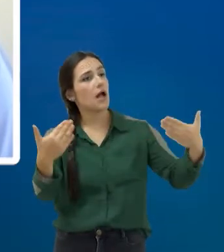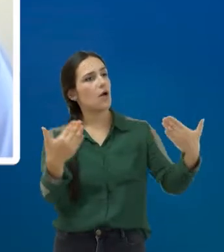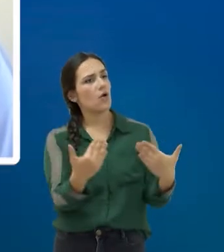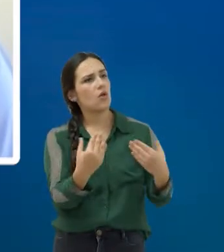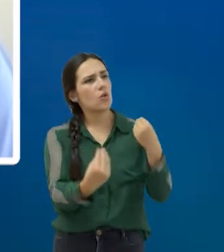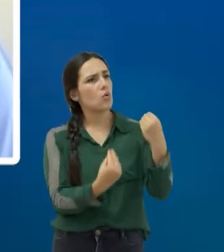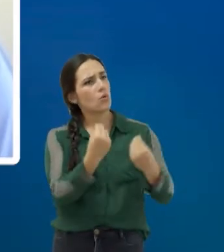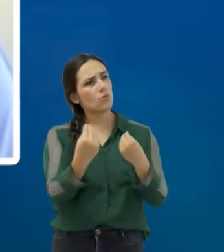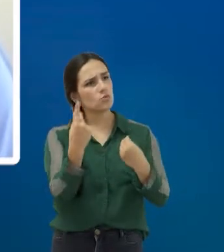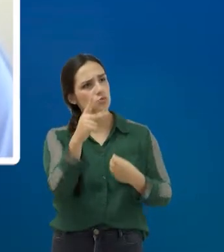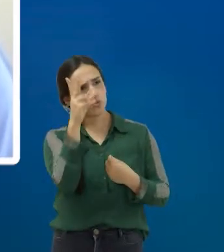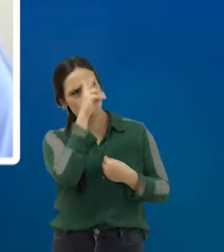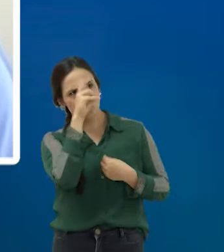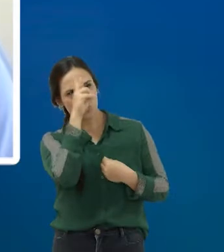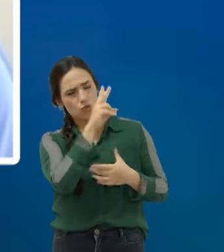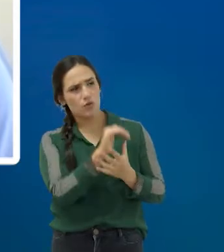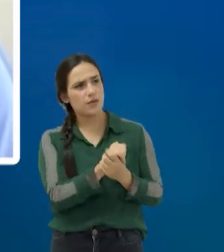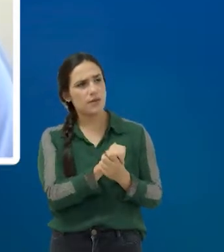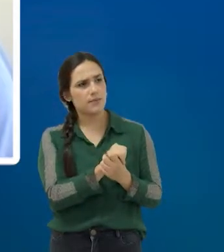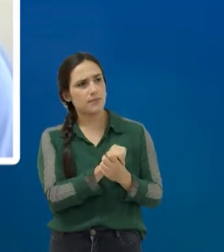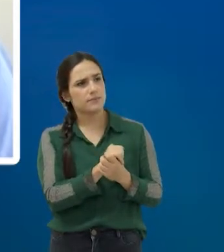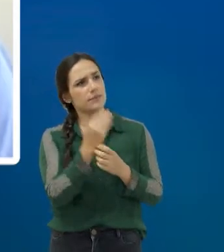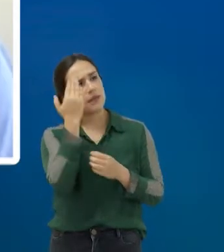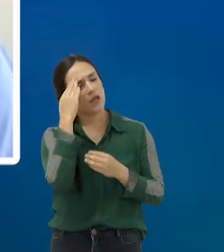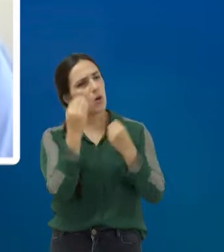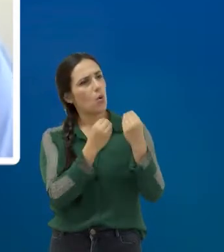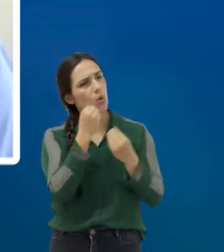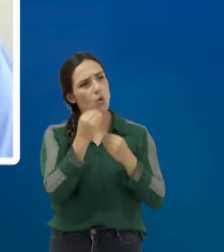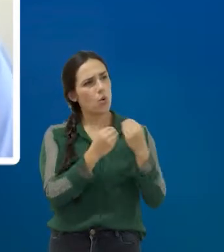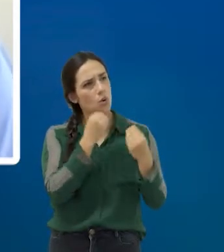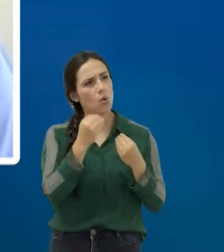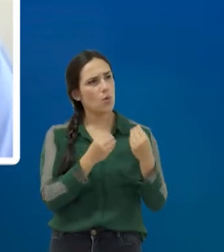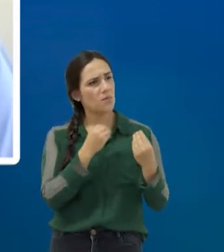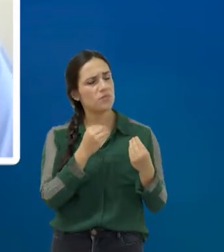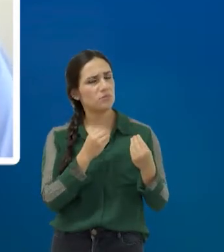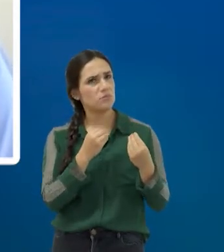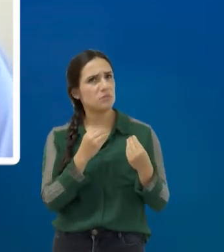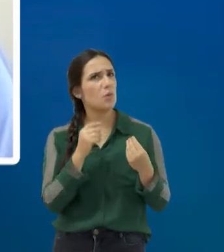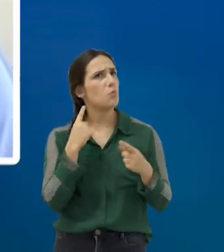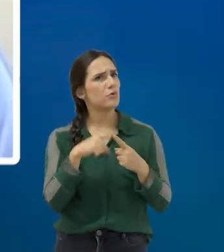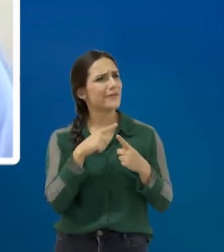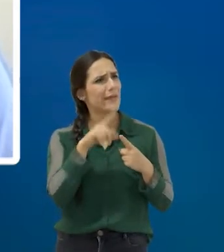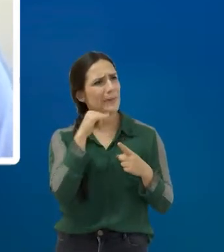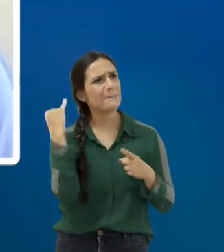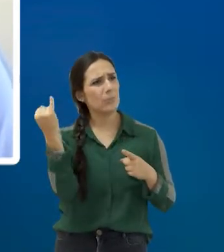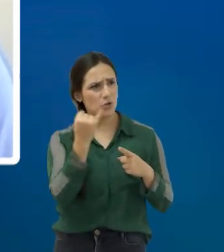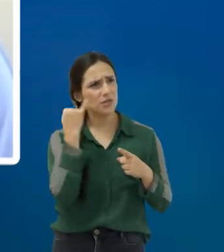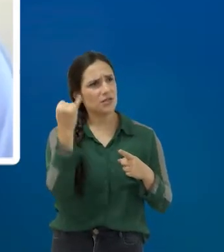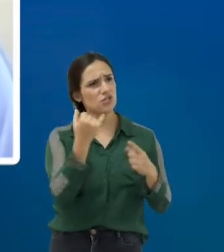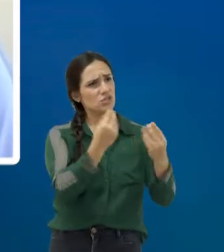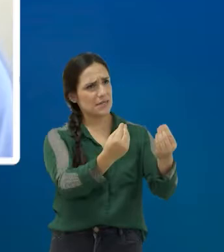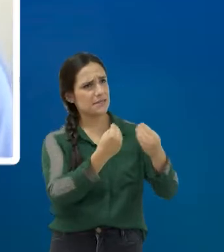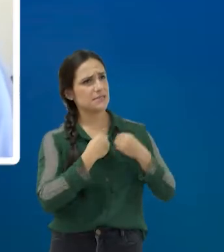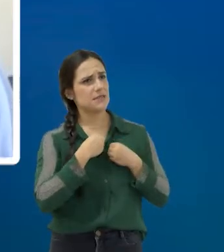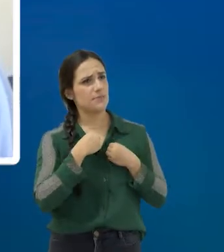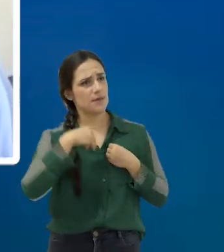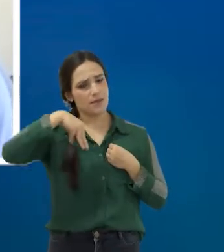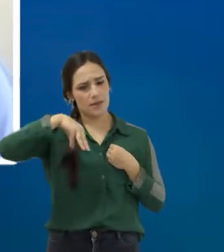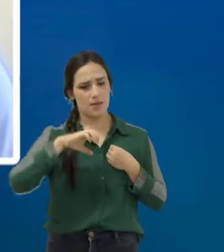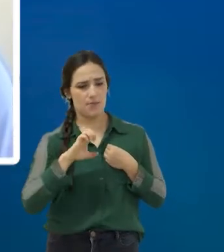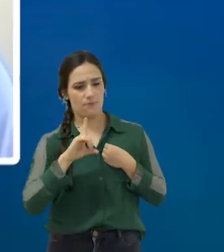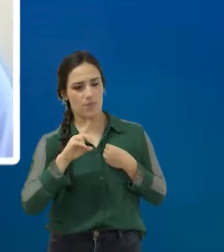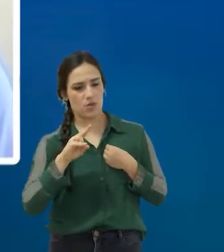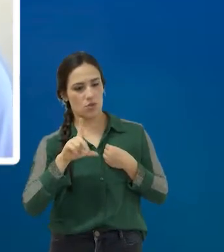um pouquinho da sua história, para eles compreenderem a importância do transplante de medula óssea. Bom, eu